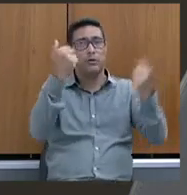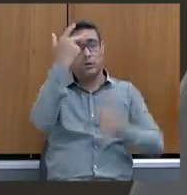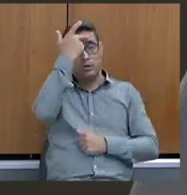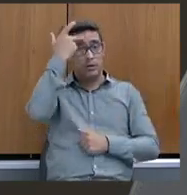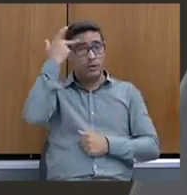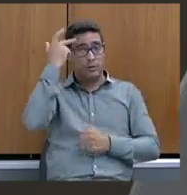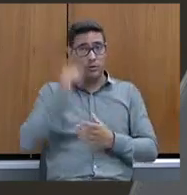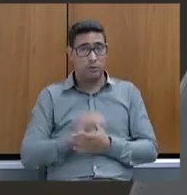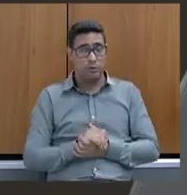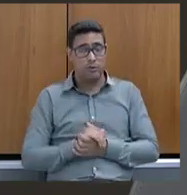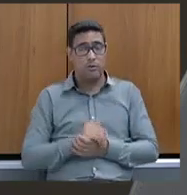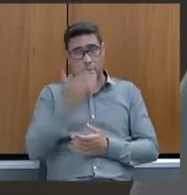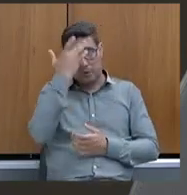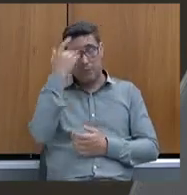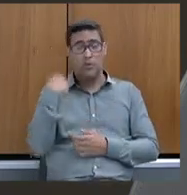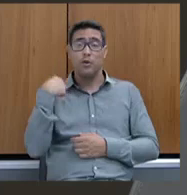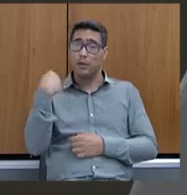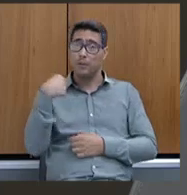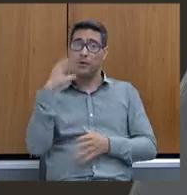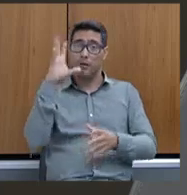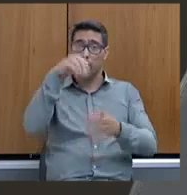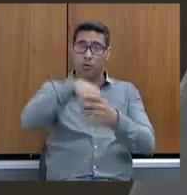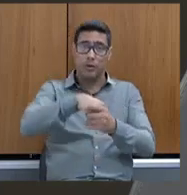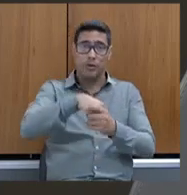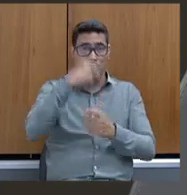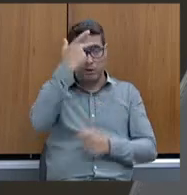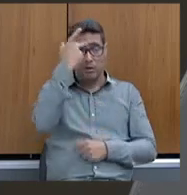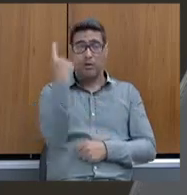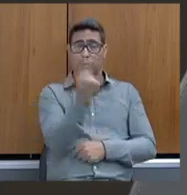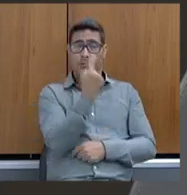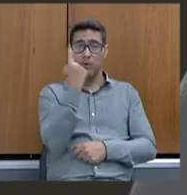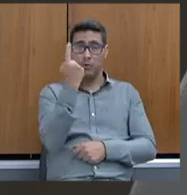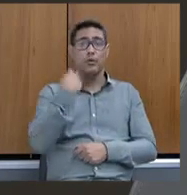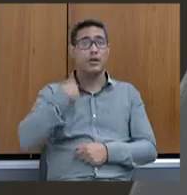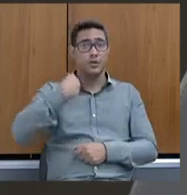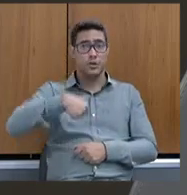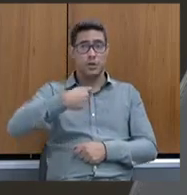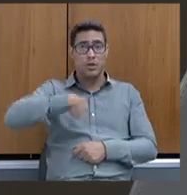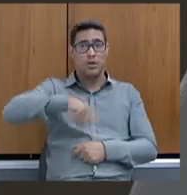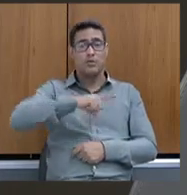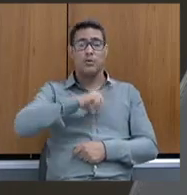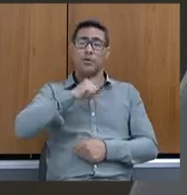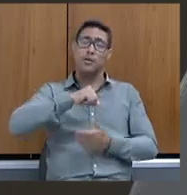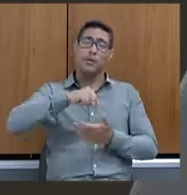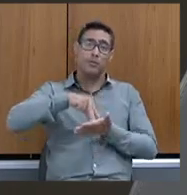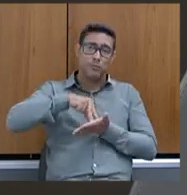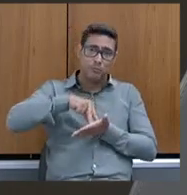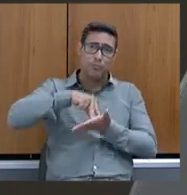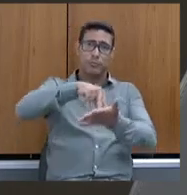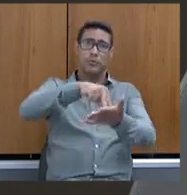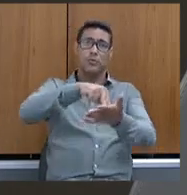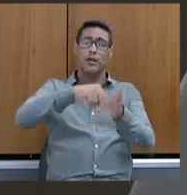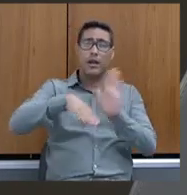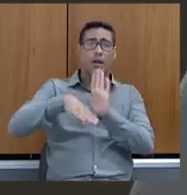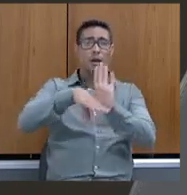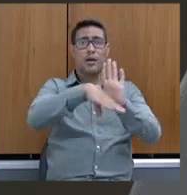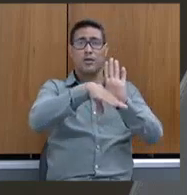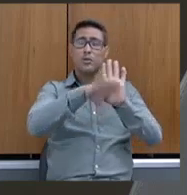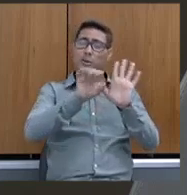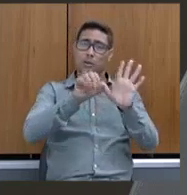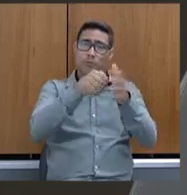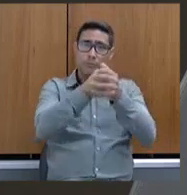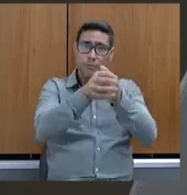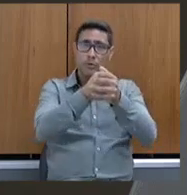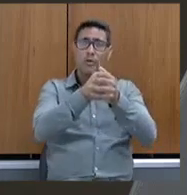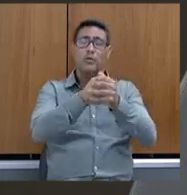que precisam ser incluída nesse circuito e é esse circuito que a gente precisa fortalecer criando renda mantendo e protegendo aquilo que o povo